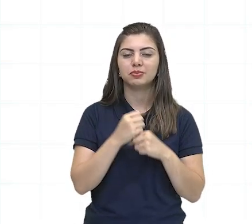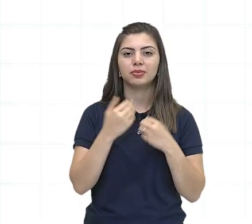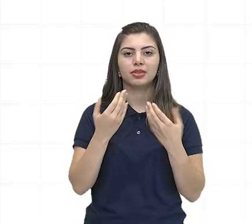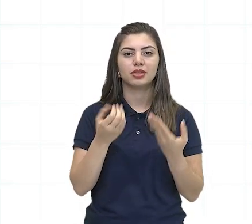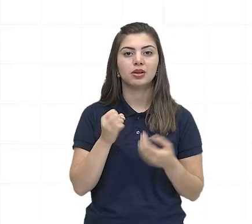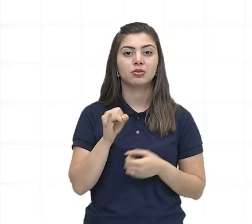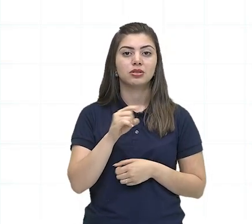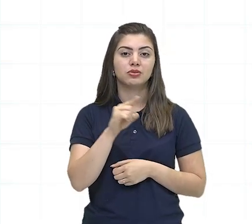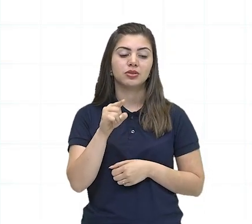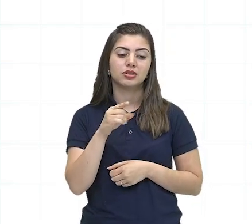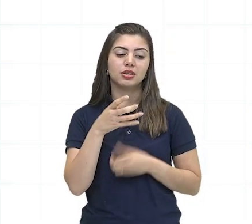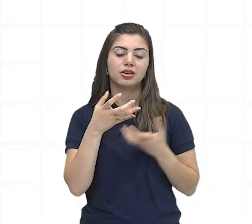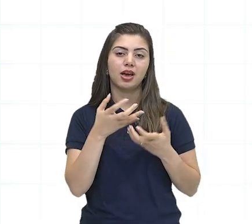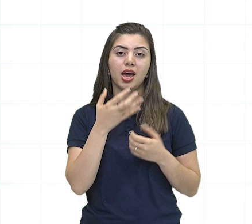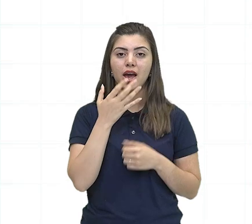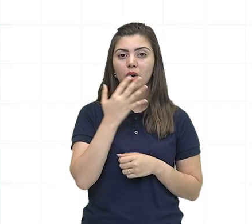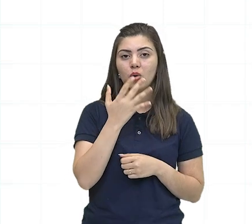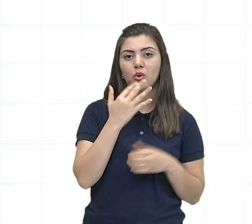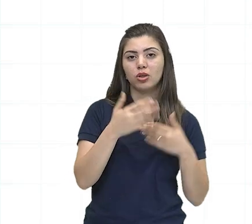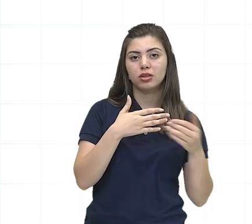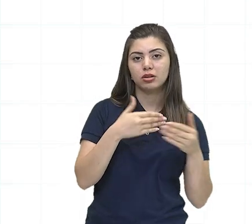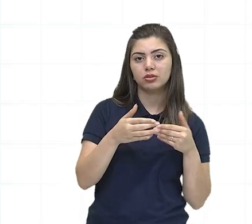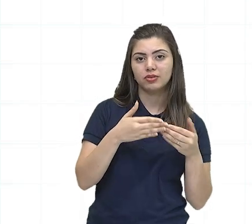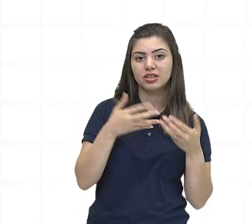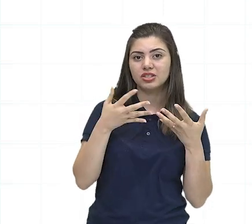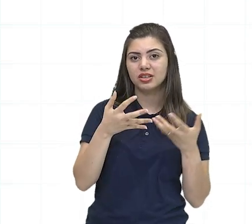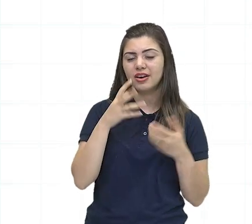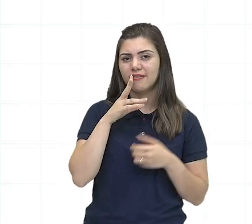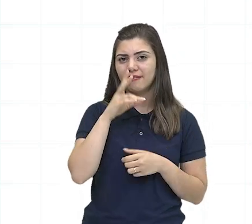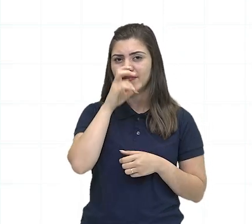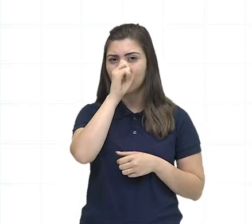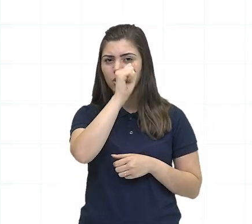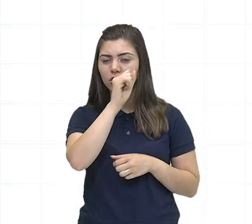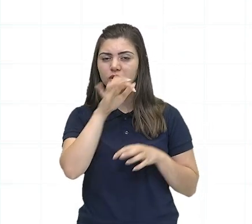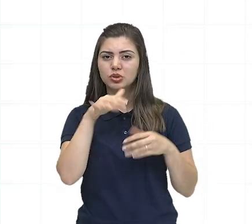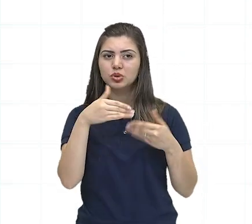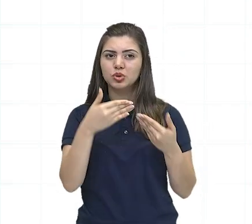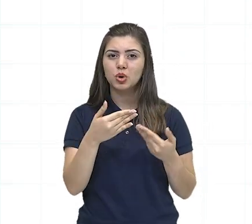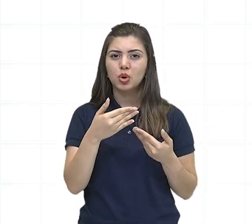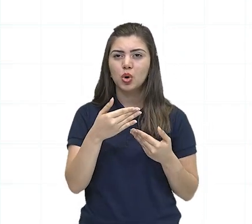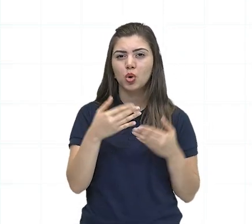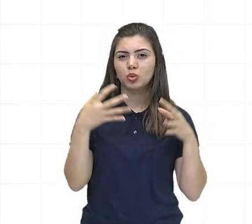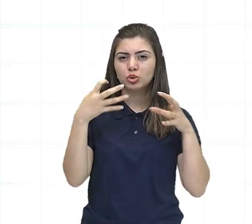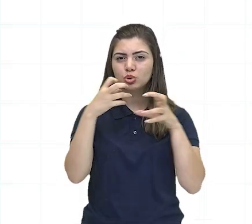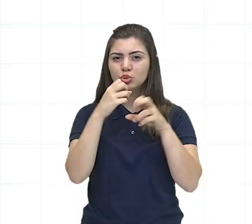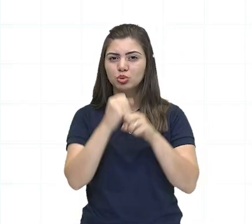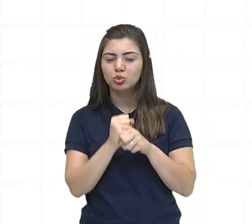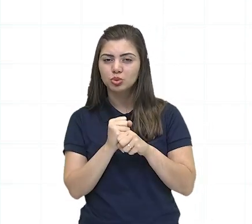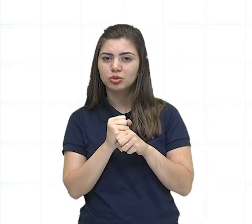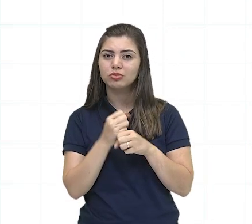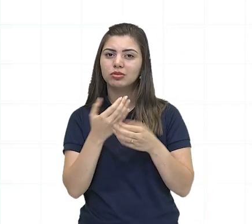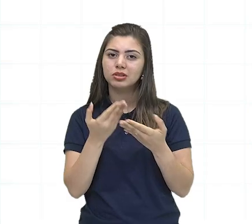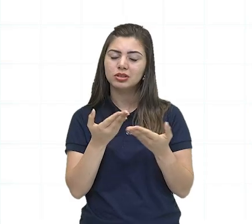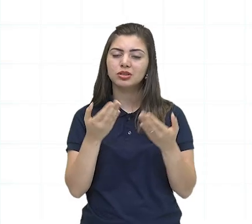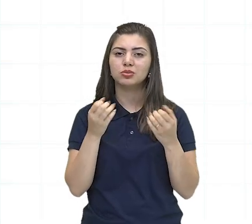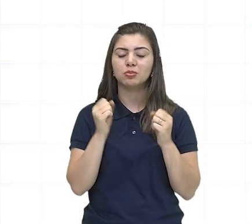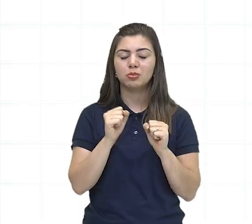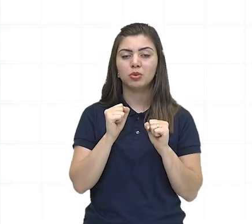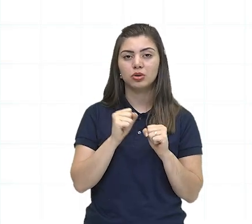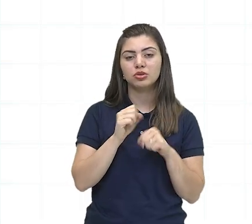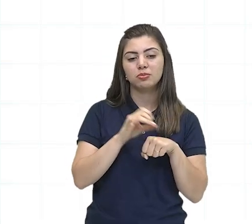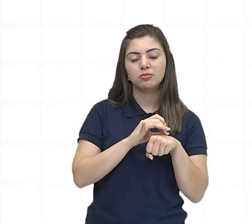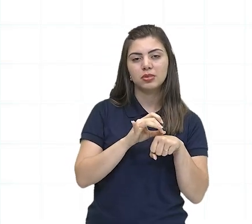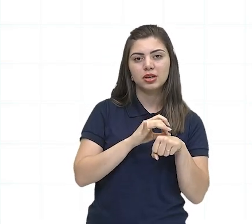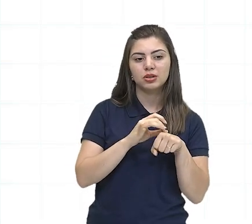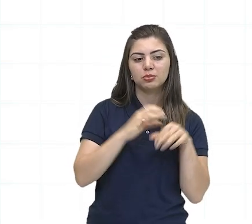você tiver uma cor e quiser um tom mais forte, mais escuro ou mais claro, você vai pegar essas duas cores, tanto o preto